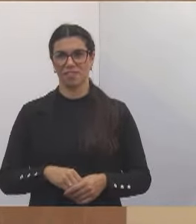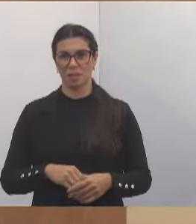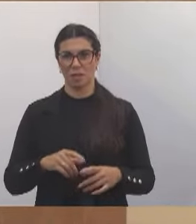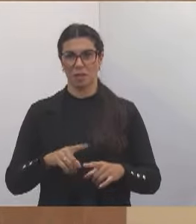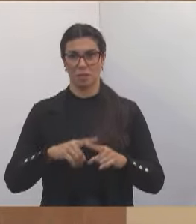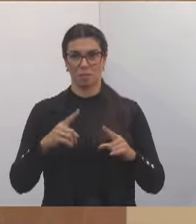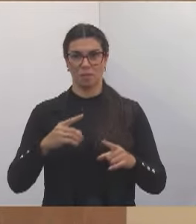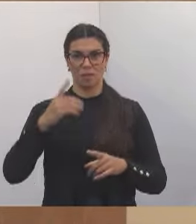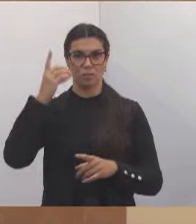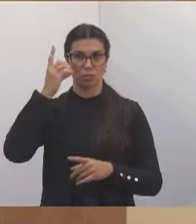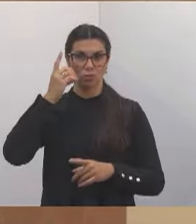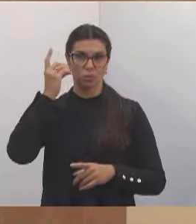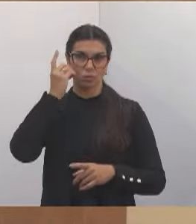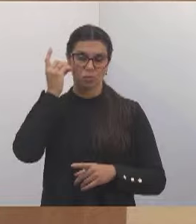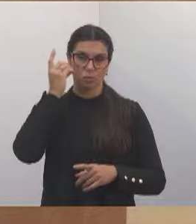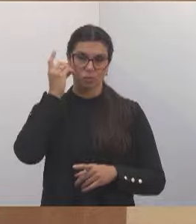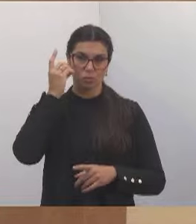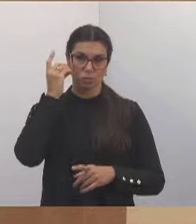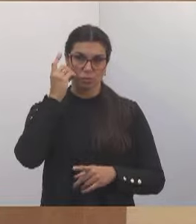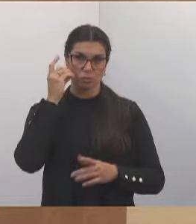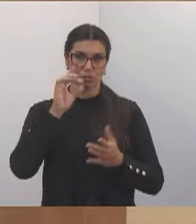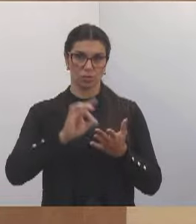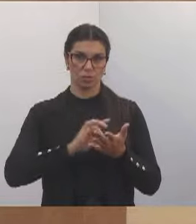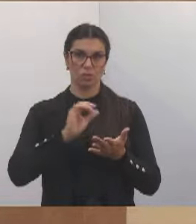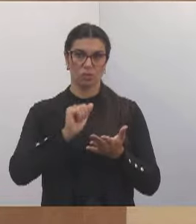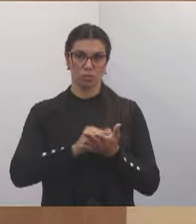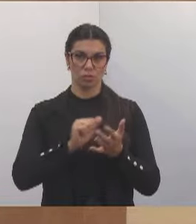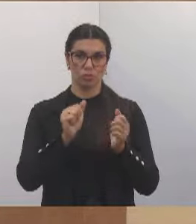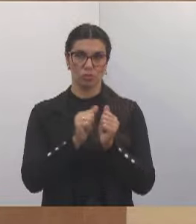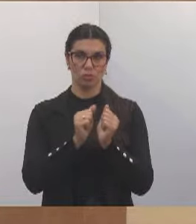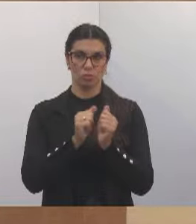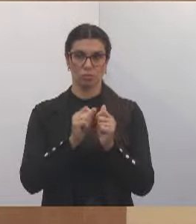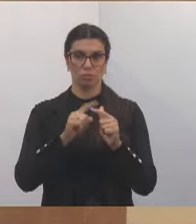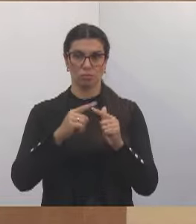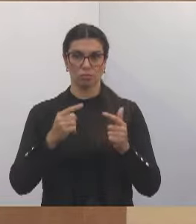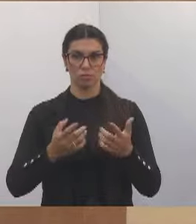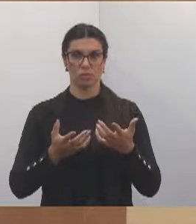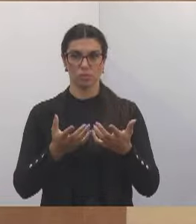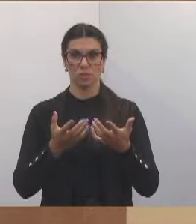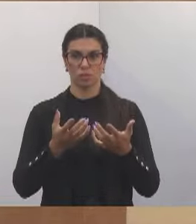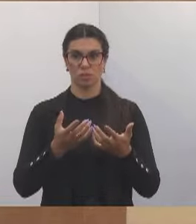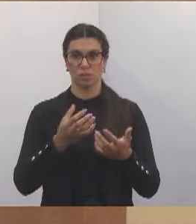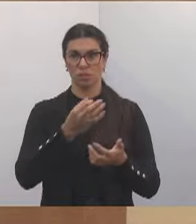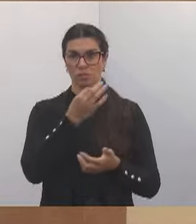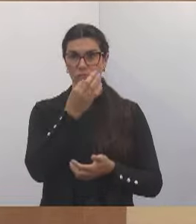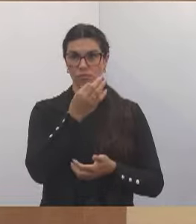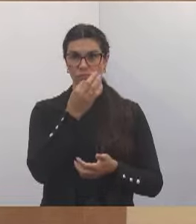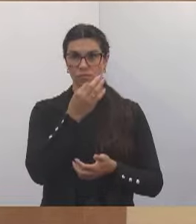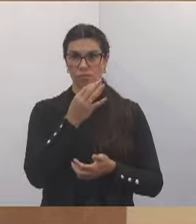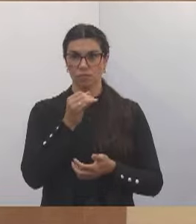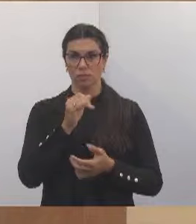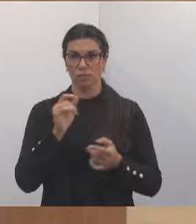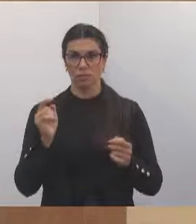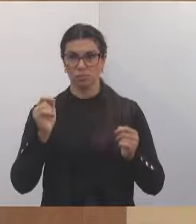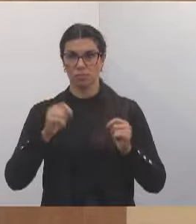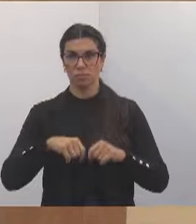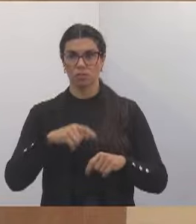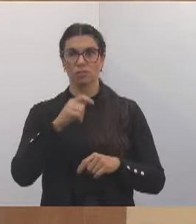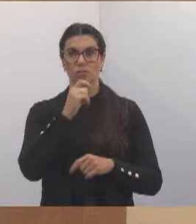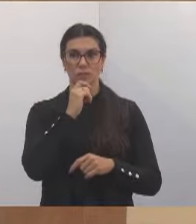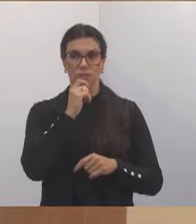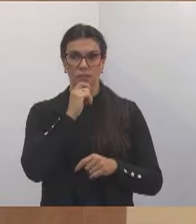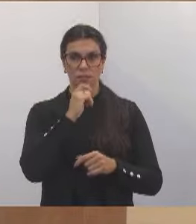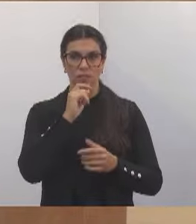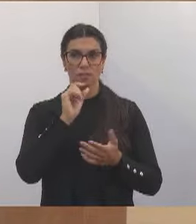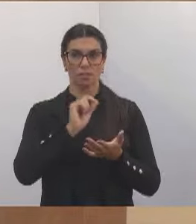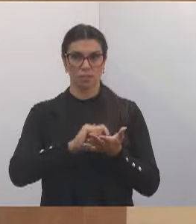Dude que assinou junto com eles, eu faço questão, Luiz Flávio, eu faço questão de agora, se for possível, ainda assinar esse documento